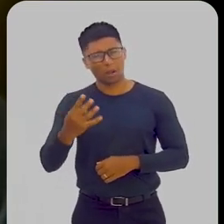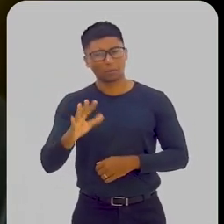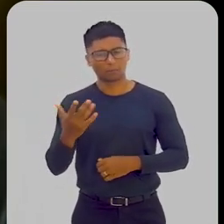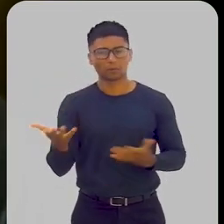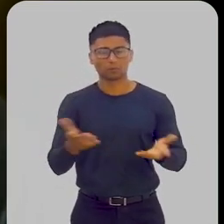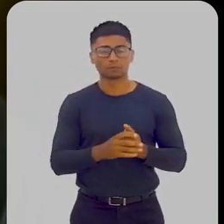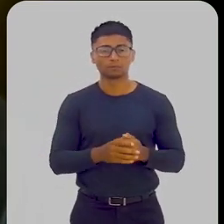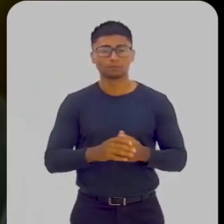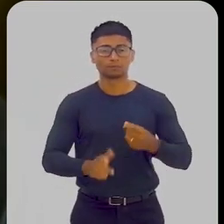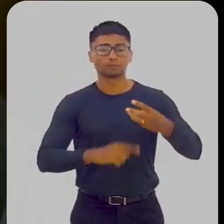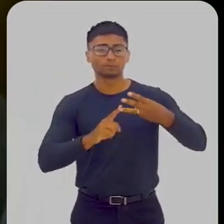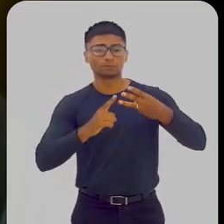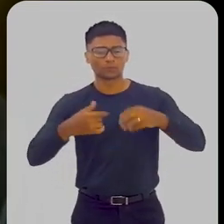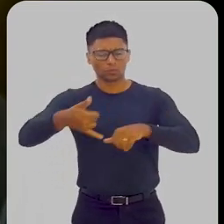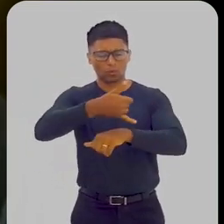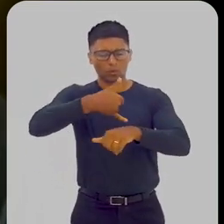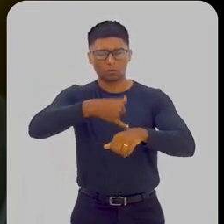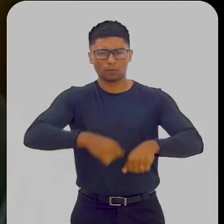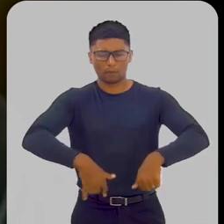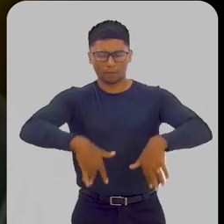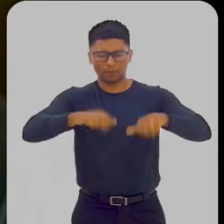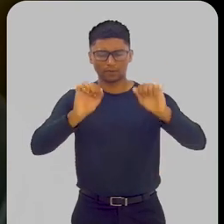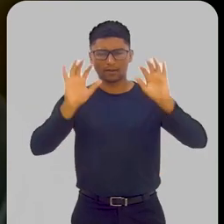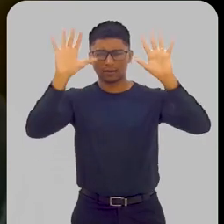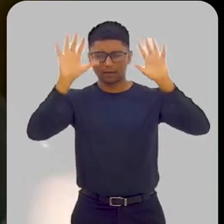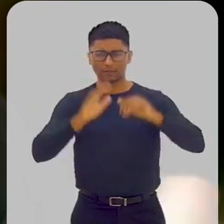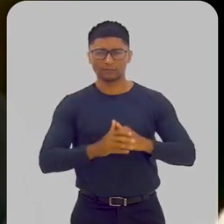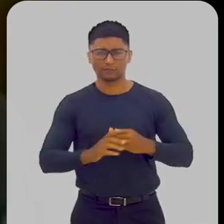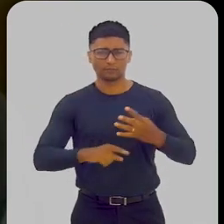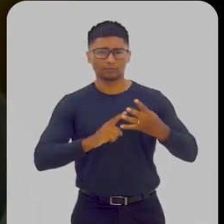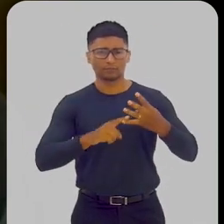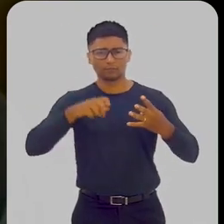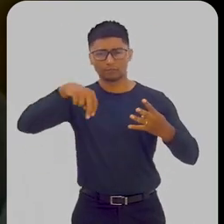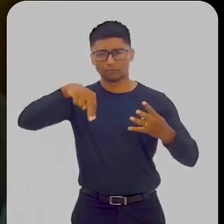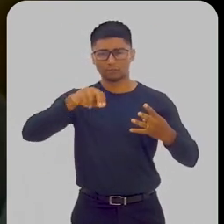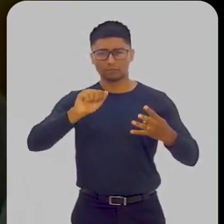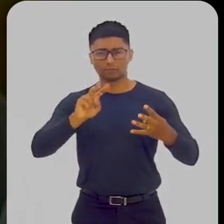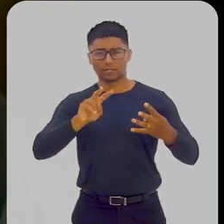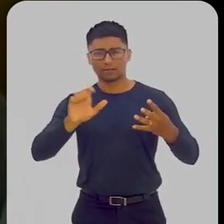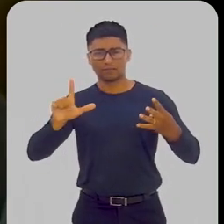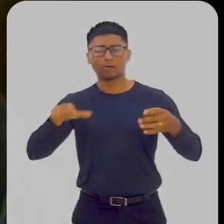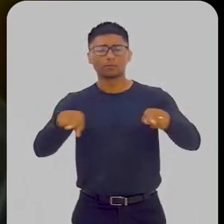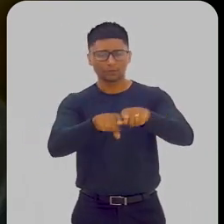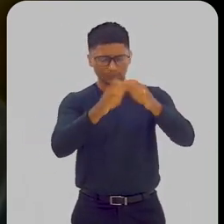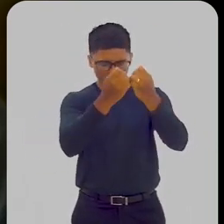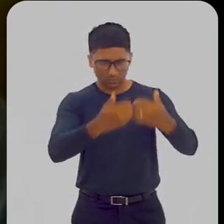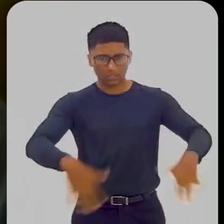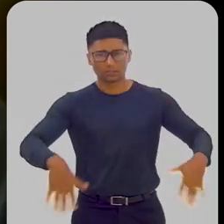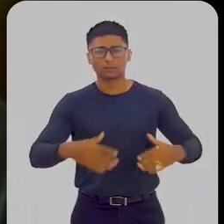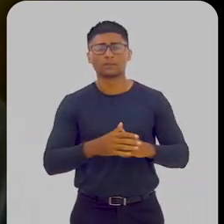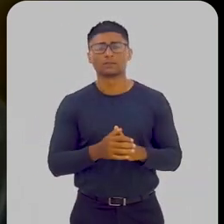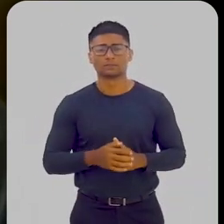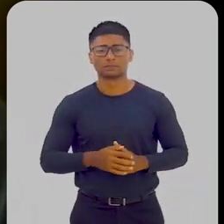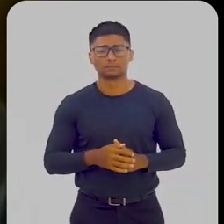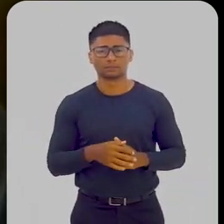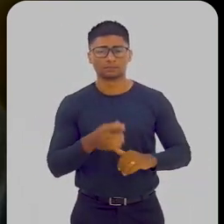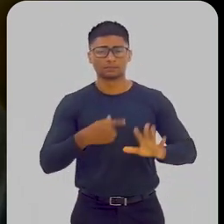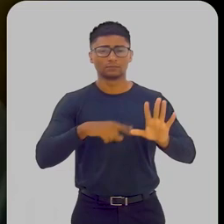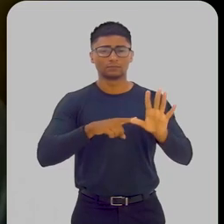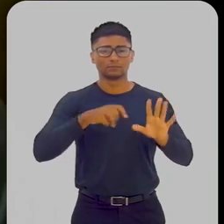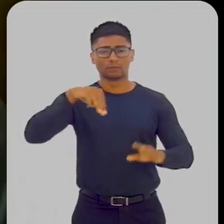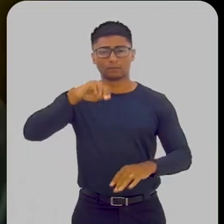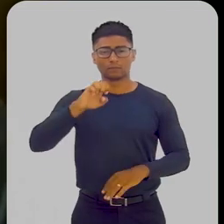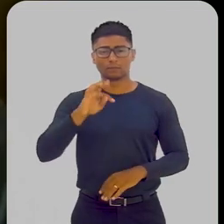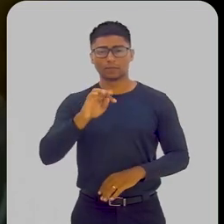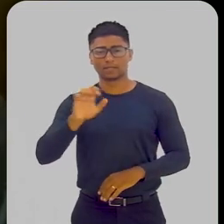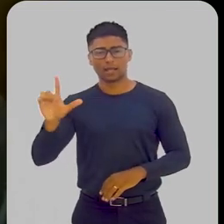lugar hoje. Óleo e gás, nem se fala, não preciso falar. O setor naval, que também foi destruído, precisa ser